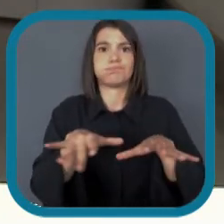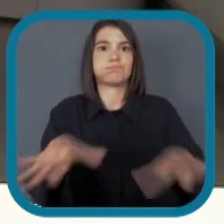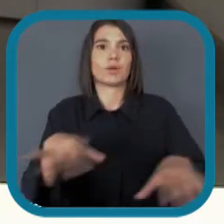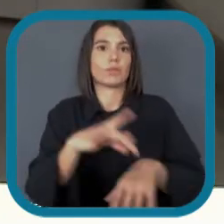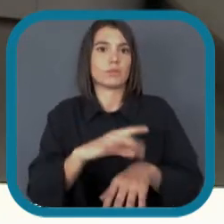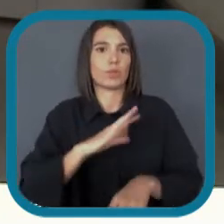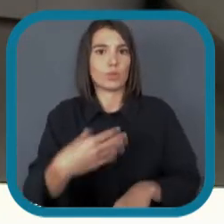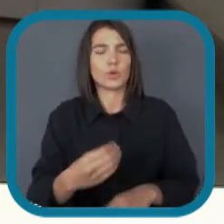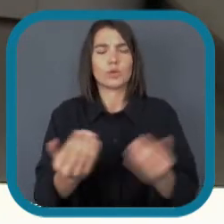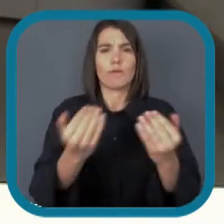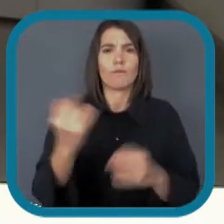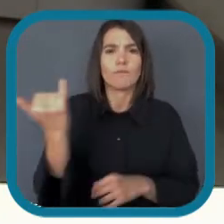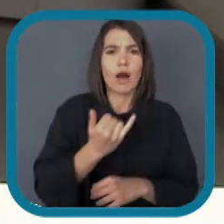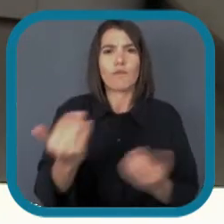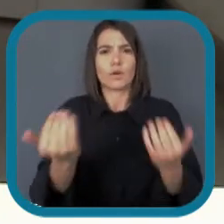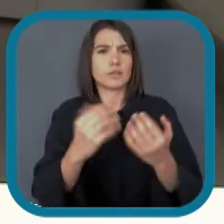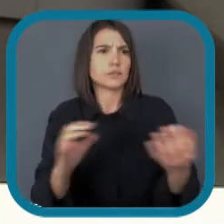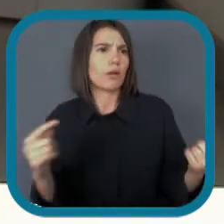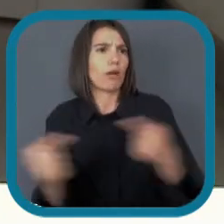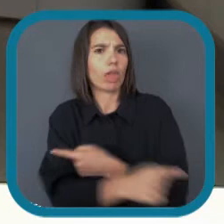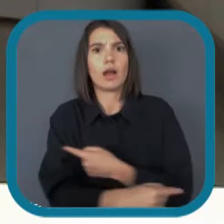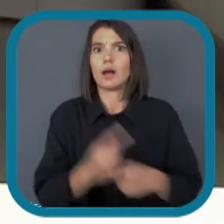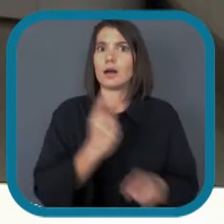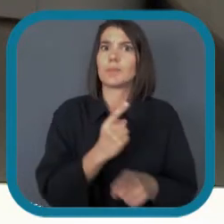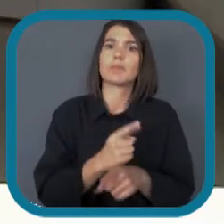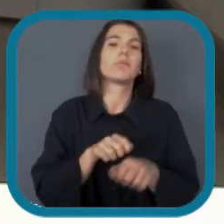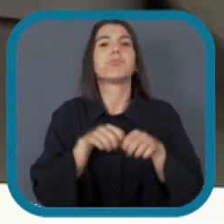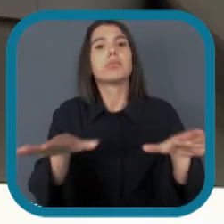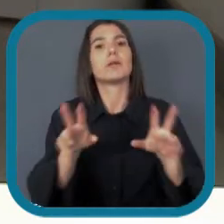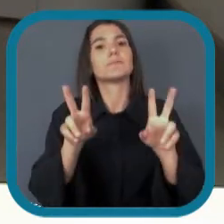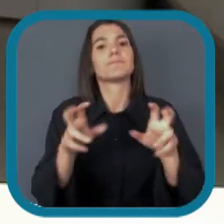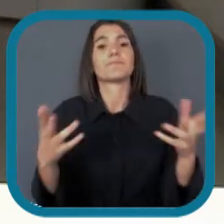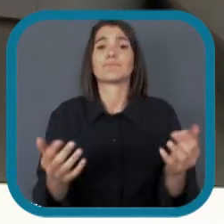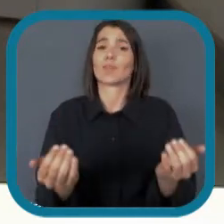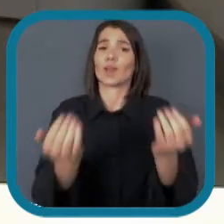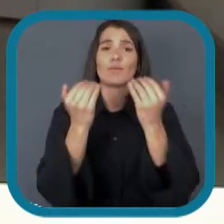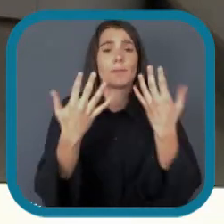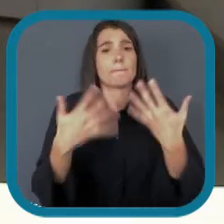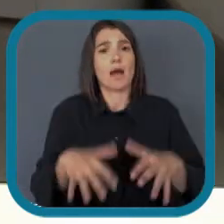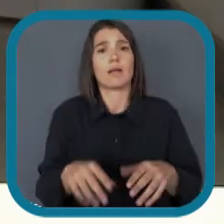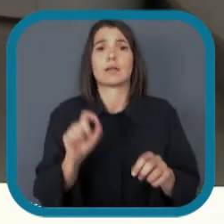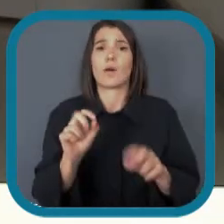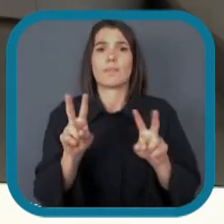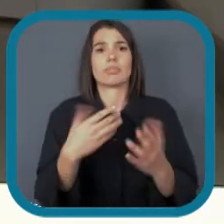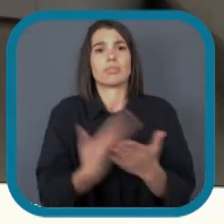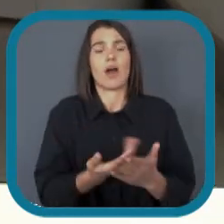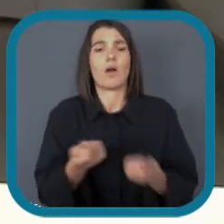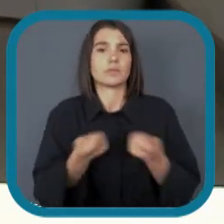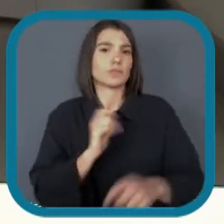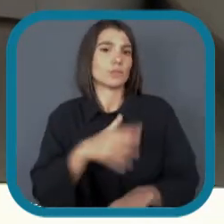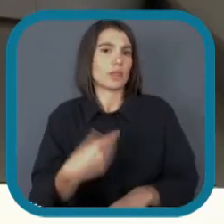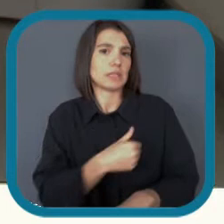pelo mundo. As notícias falsas e a desinformação espalharam-se com a mesma rapidez. Chama-se infodemia e foi assim designada